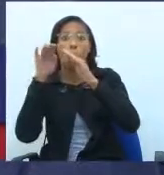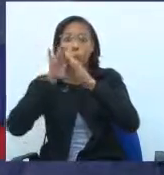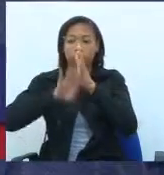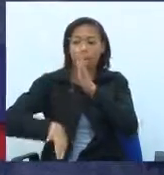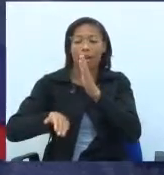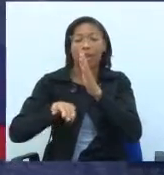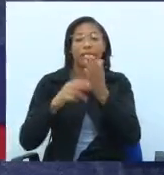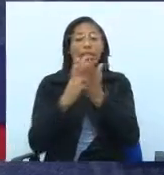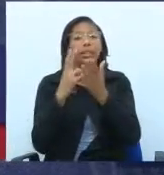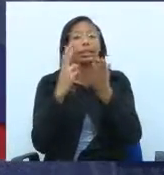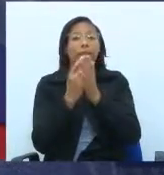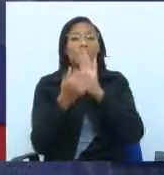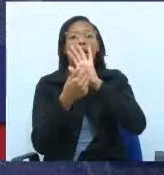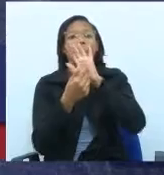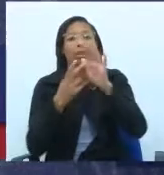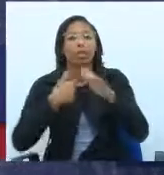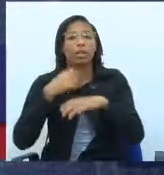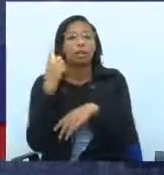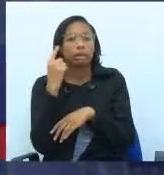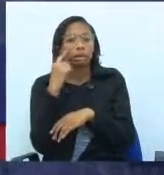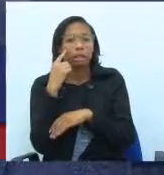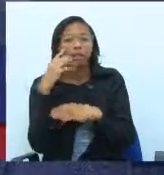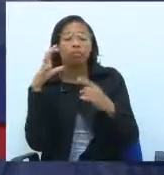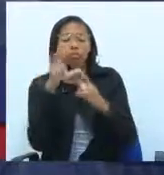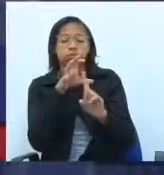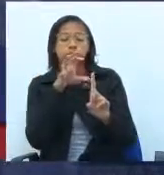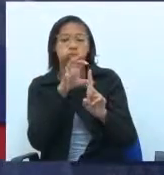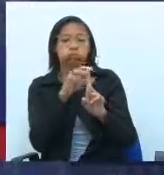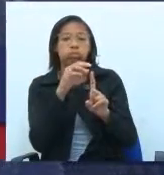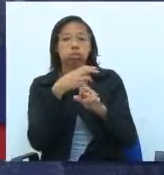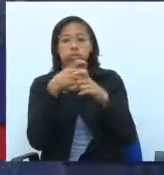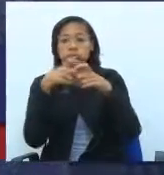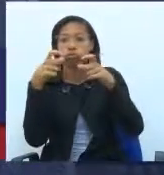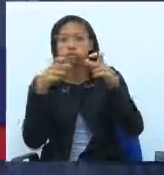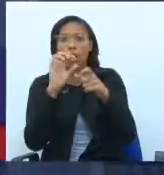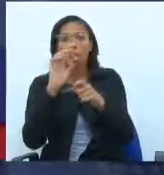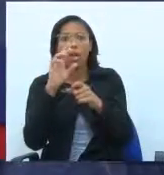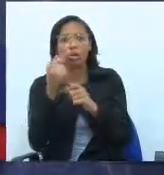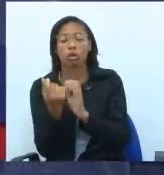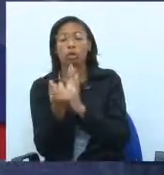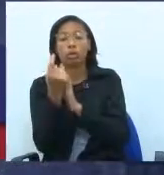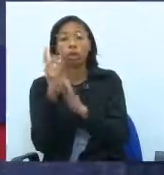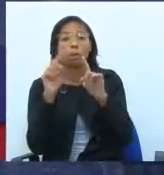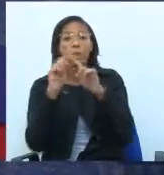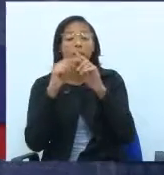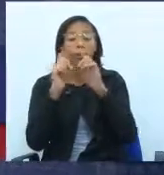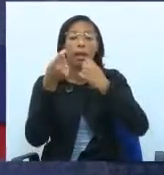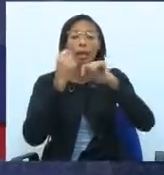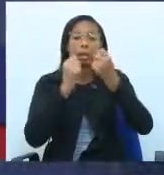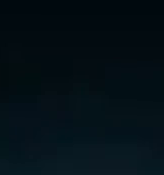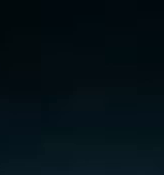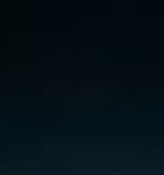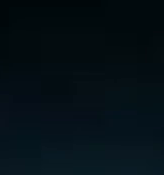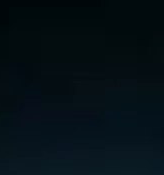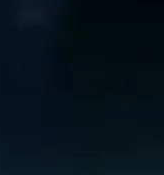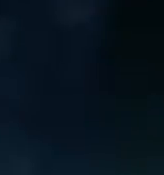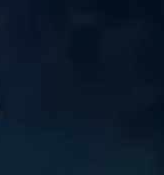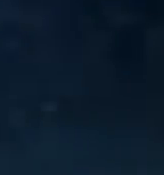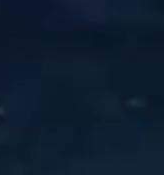menos, isso sempre vai fazer que você tenha efeitos multiplicadores, não só nas finanças públicas, mas na economia do município.